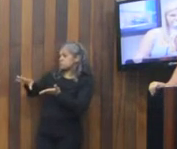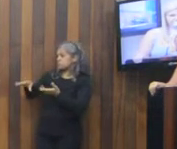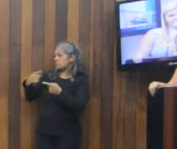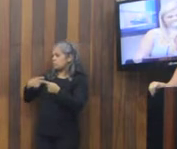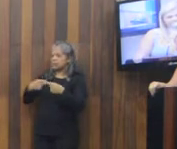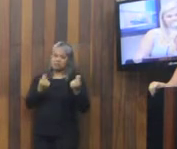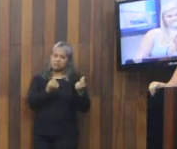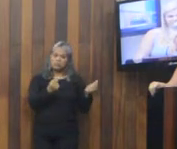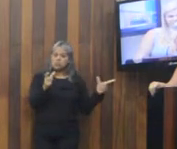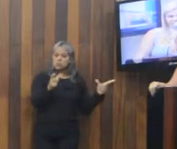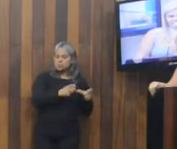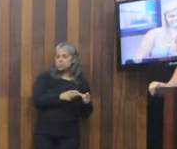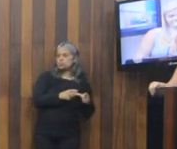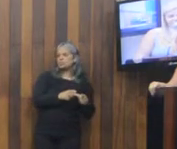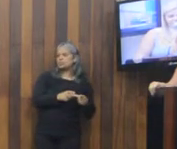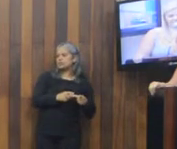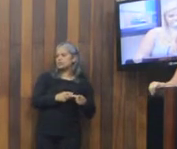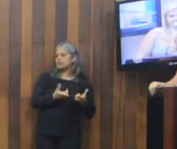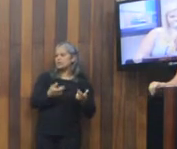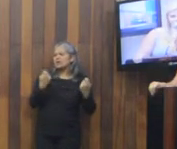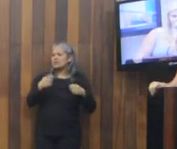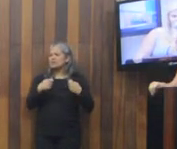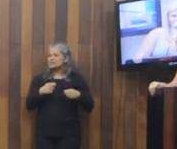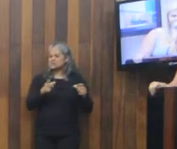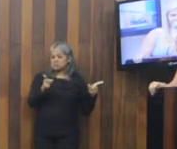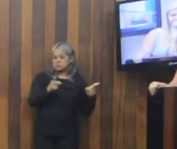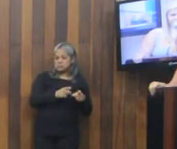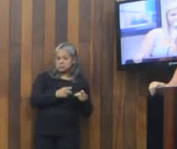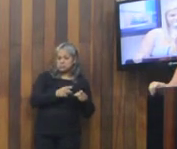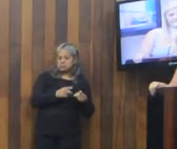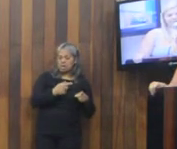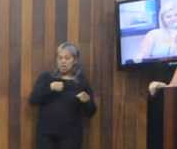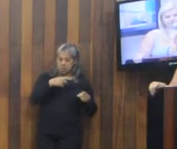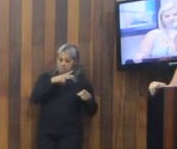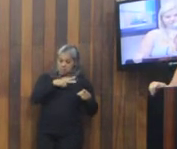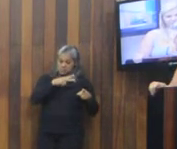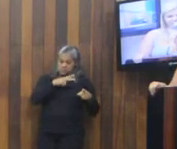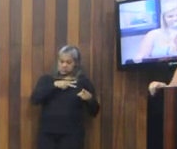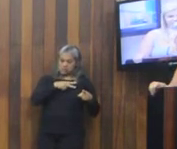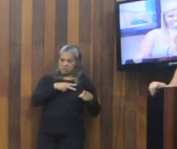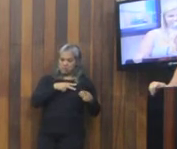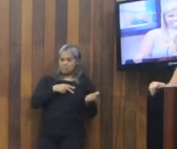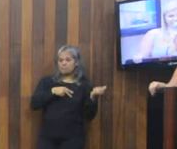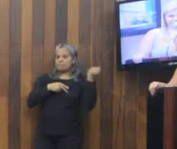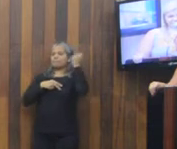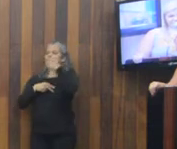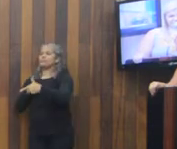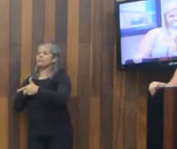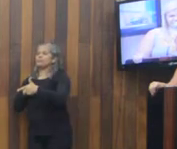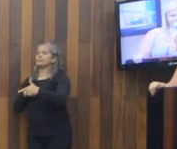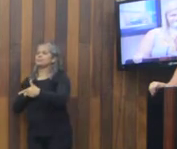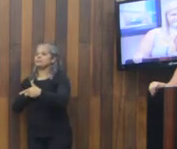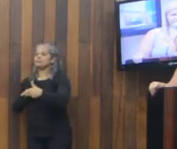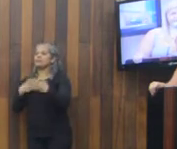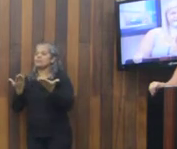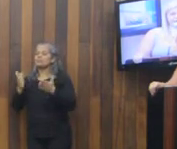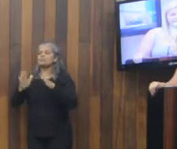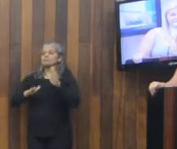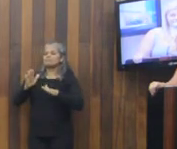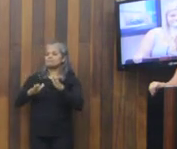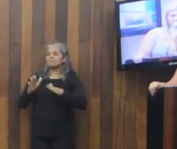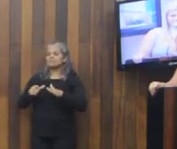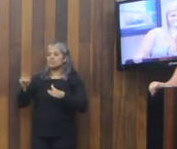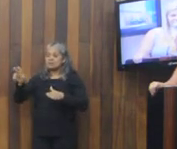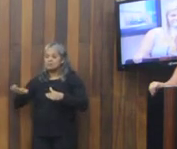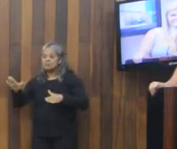custo, eu prefiro reduzir alguma coisa do meu custo pessoal do que demitir um funcionário. Então, às vezes, o funcionário, ele